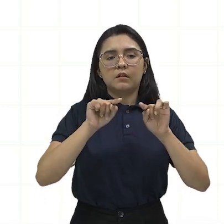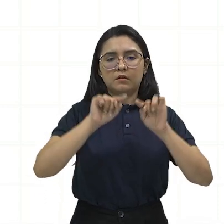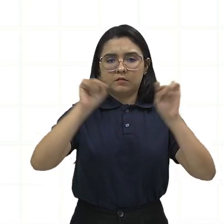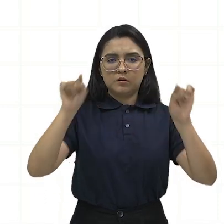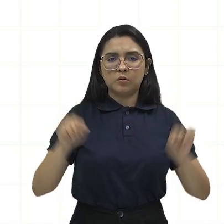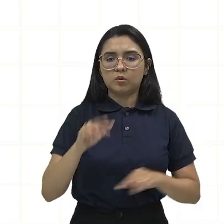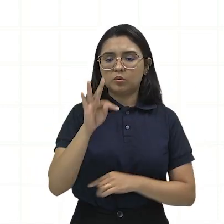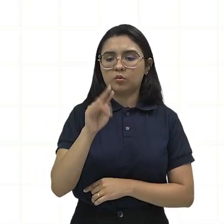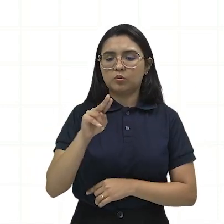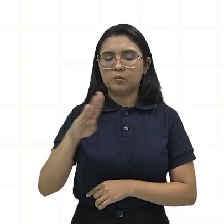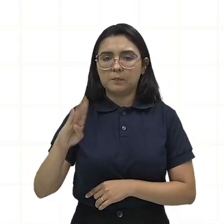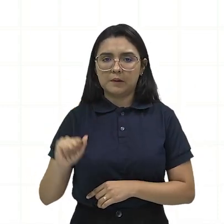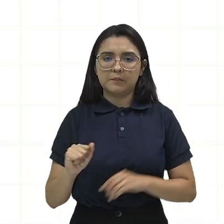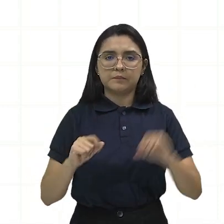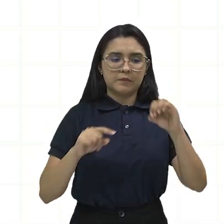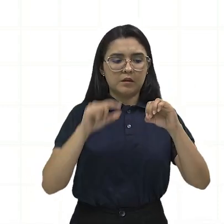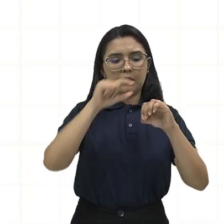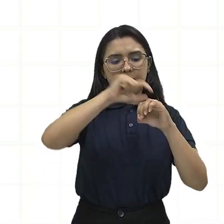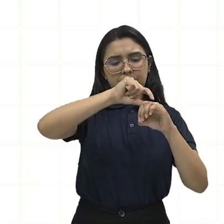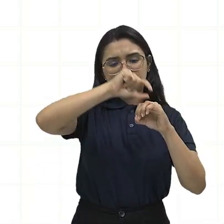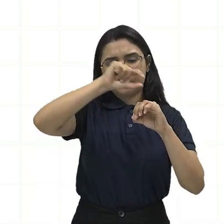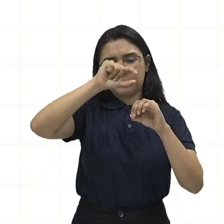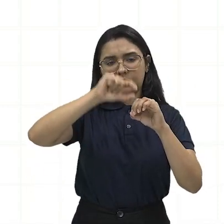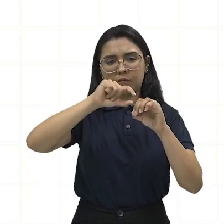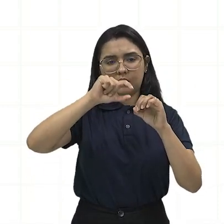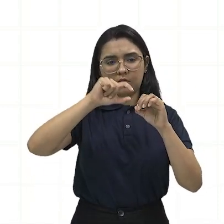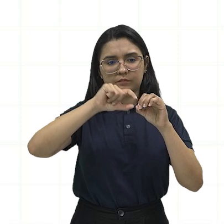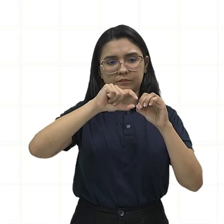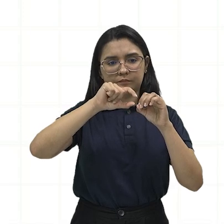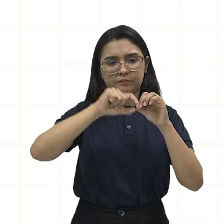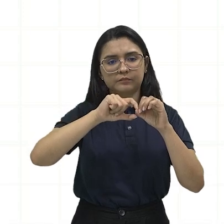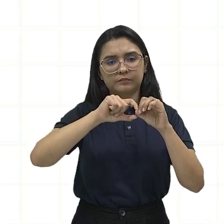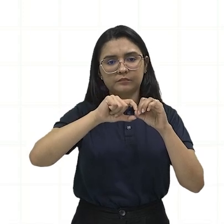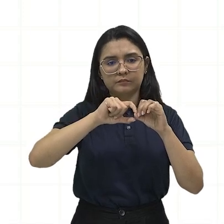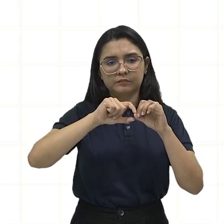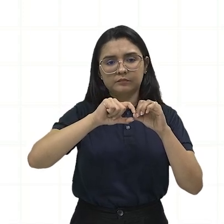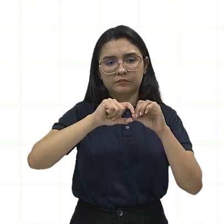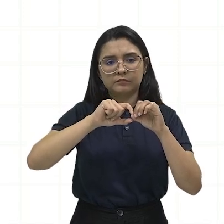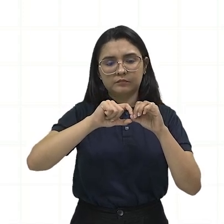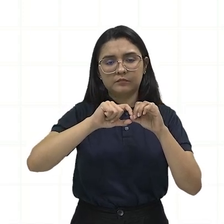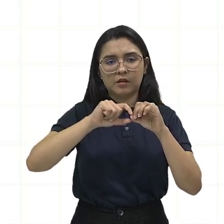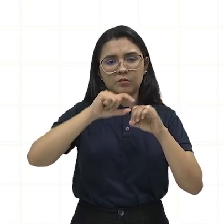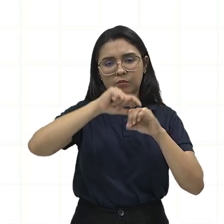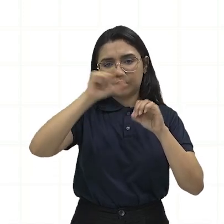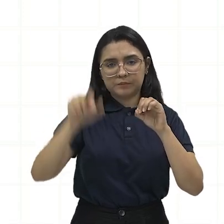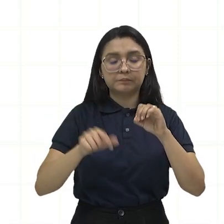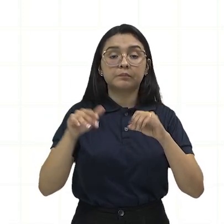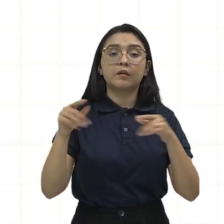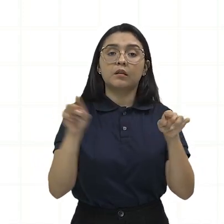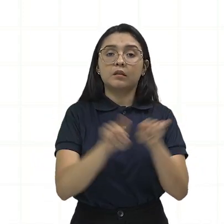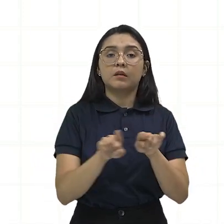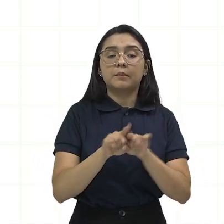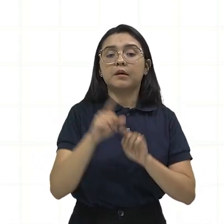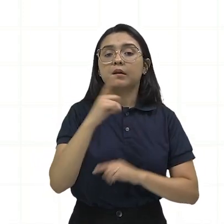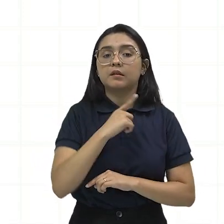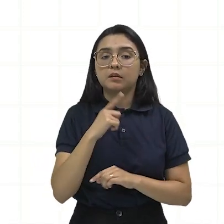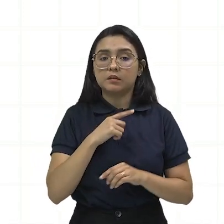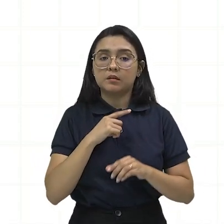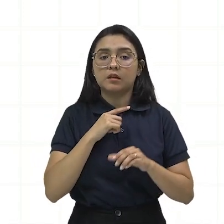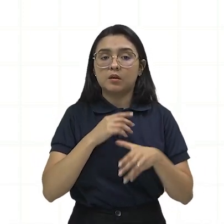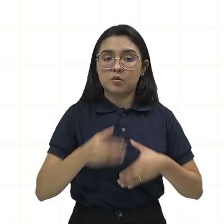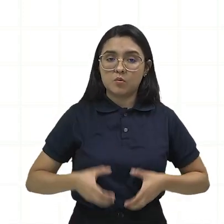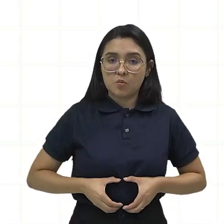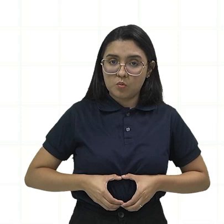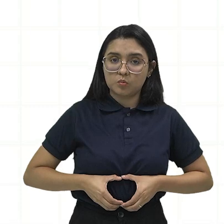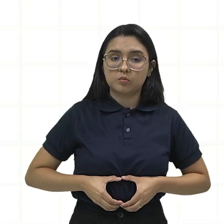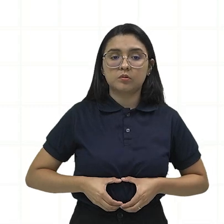são essas duas alças que aparecem aqui na lateral do útero, e a gente vai ter o útero propriamente